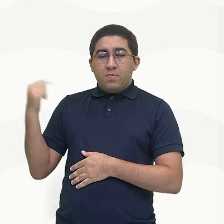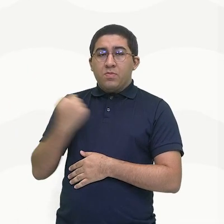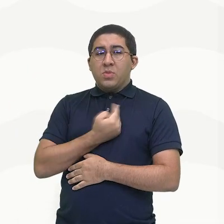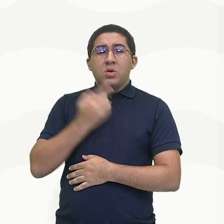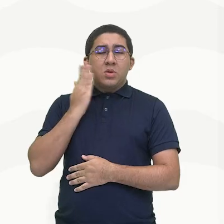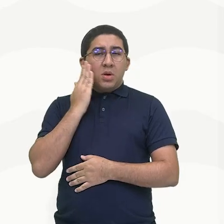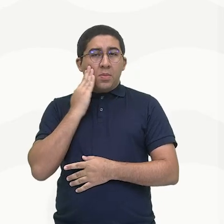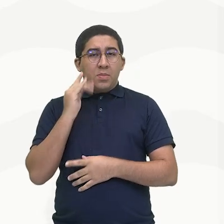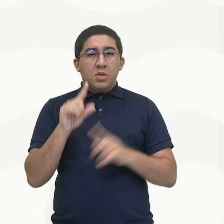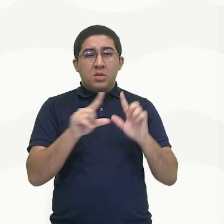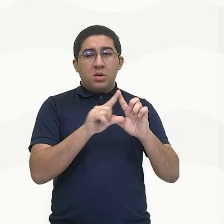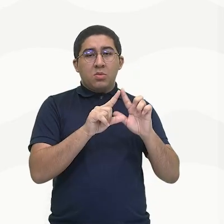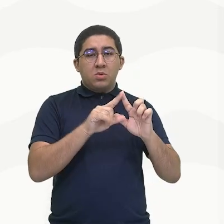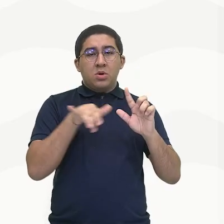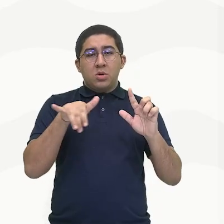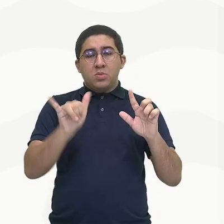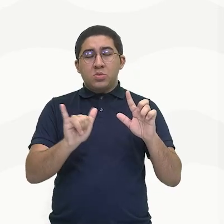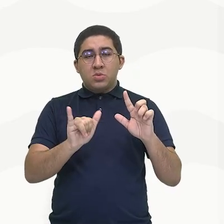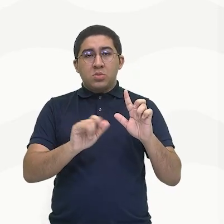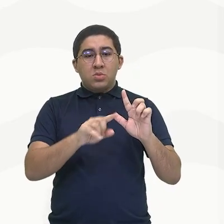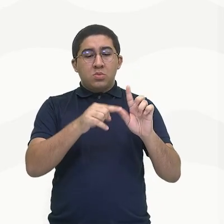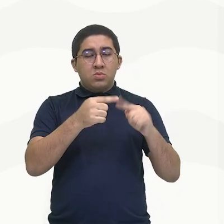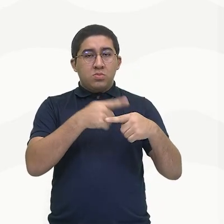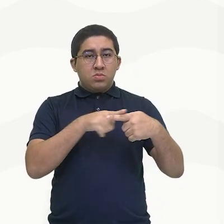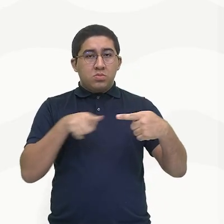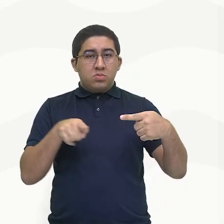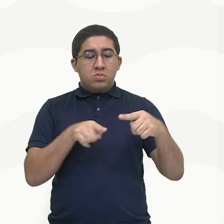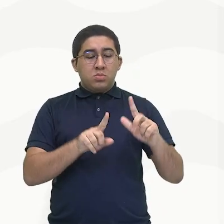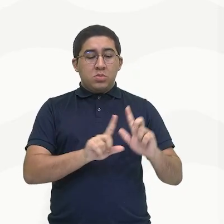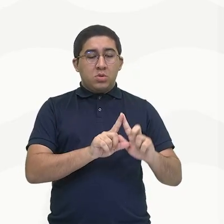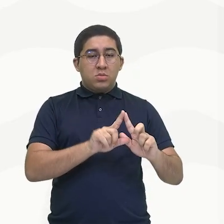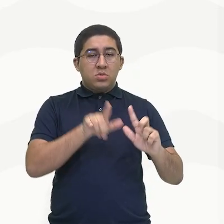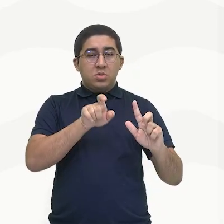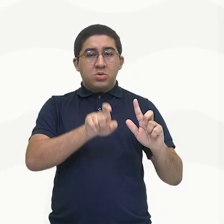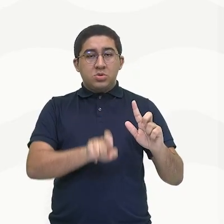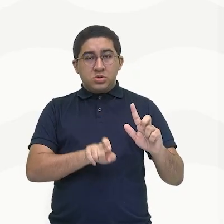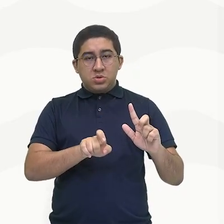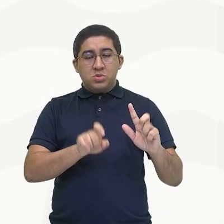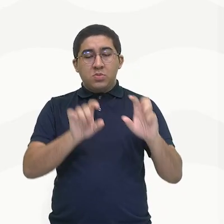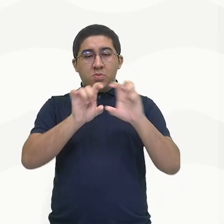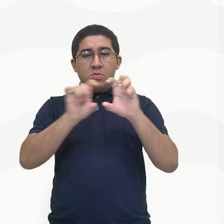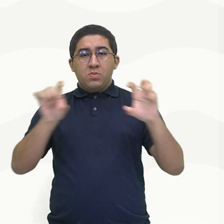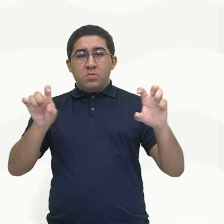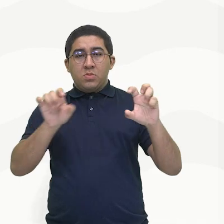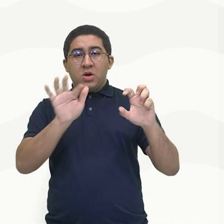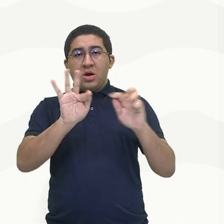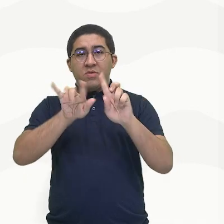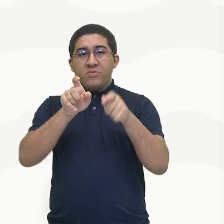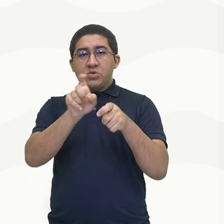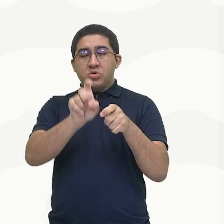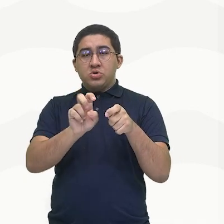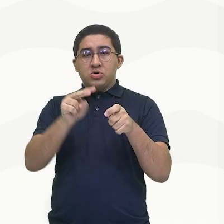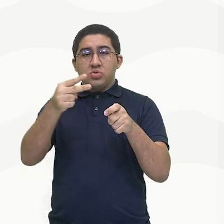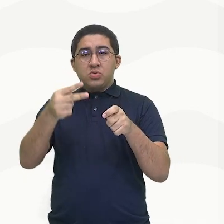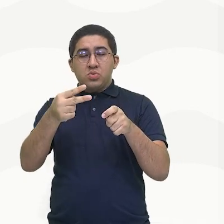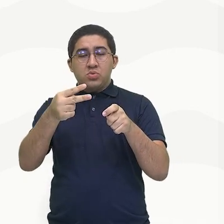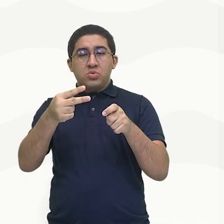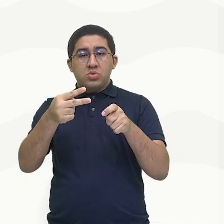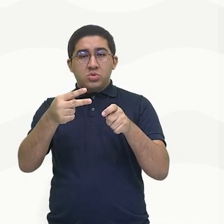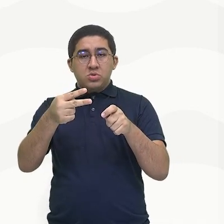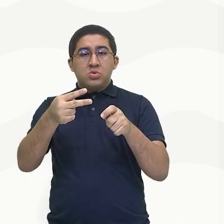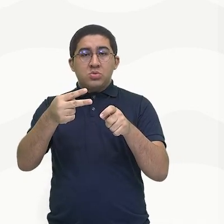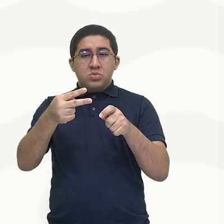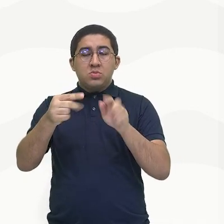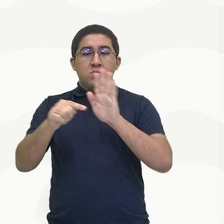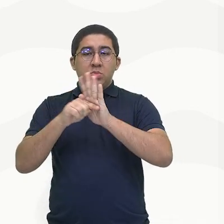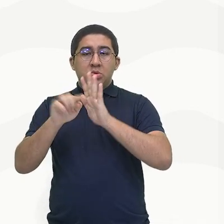que é ΔY sobre ΔX, onde ΔY é o f de x2 ou o